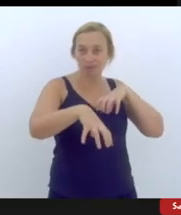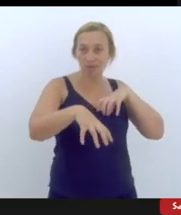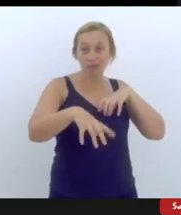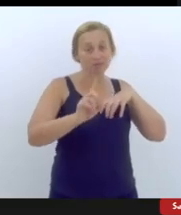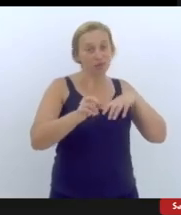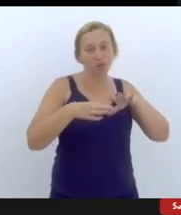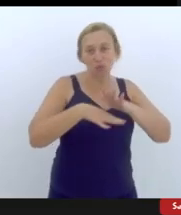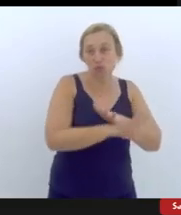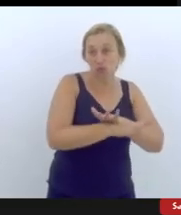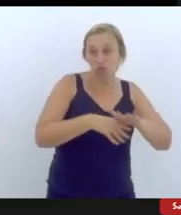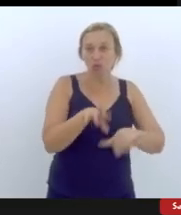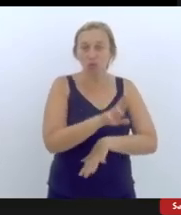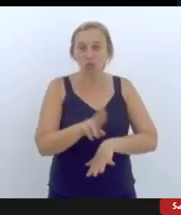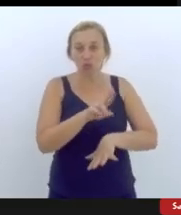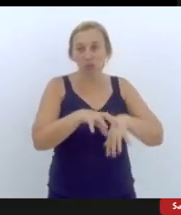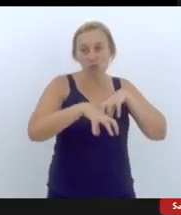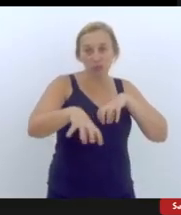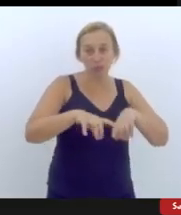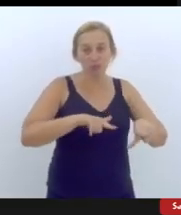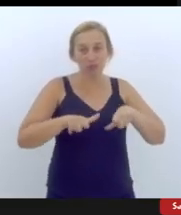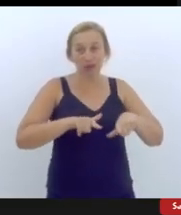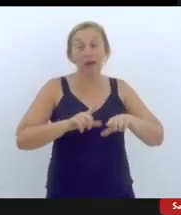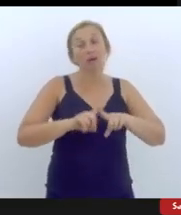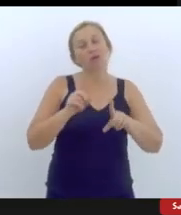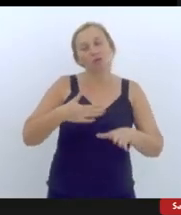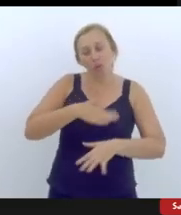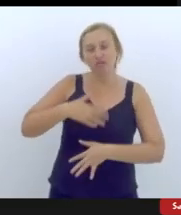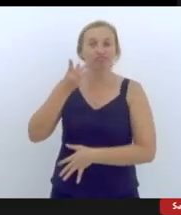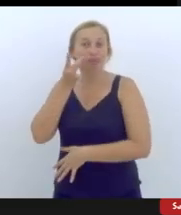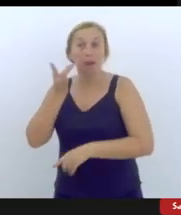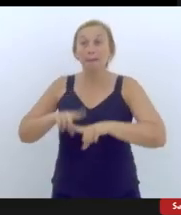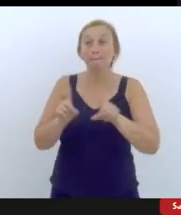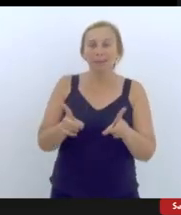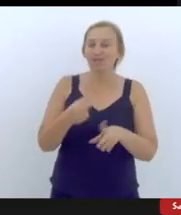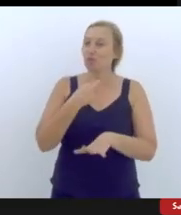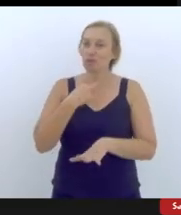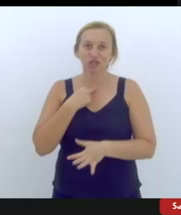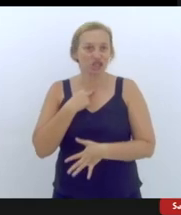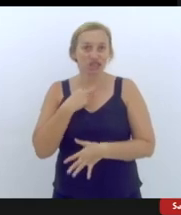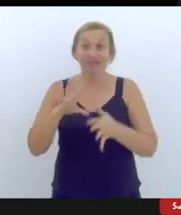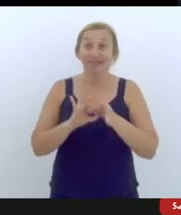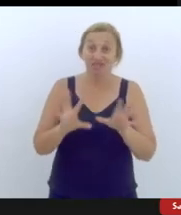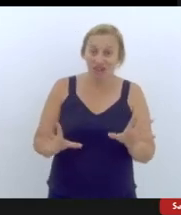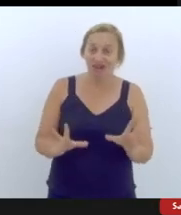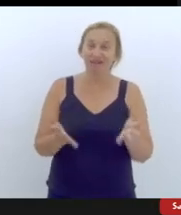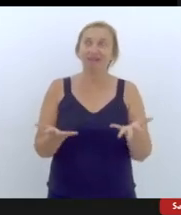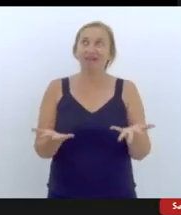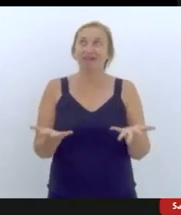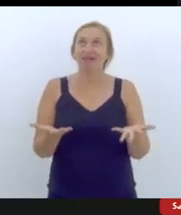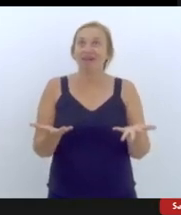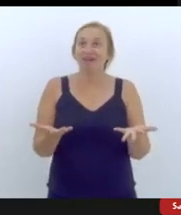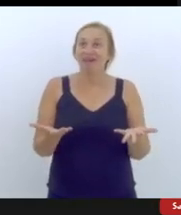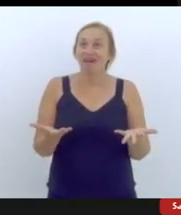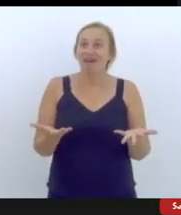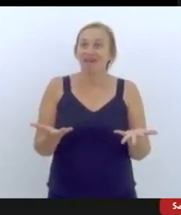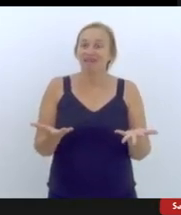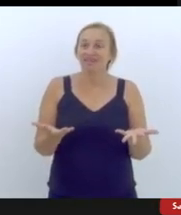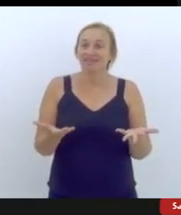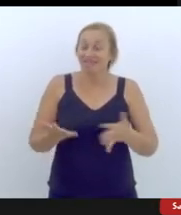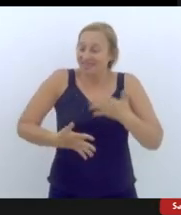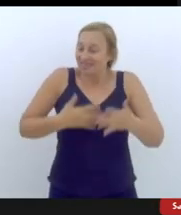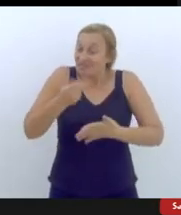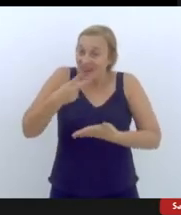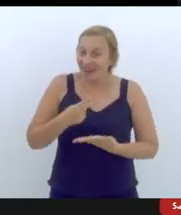costumo fazer muito uso dos trabalhos remotos, gosto de estar presencialmente, mas eu não podia deixar de me